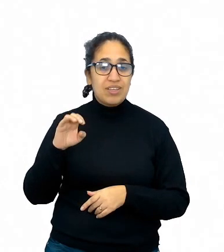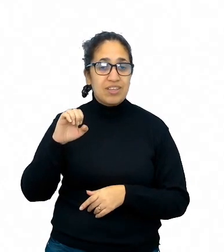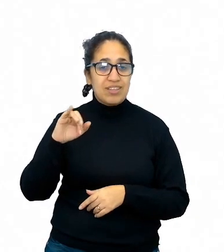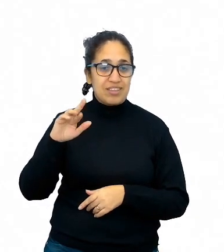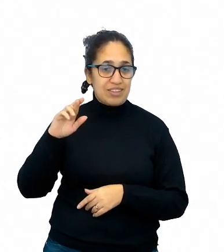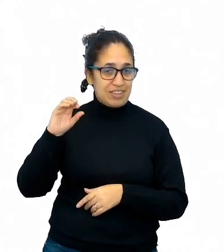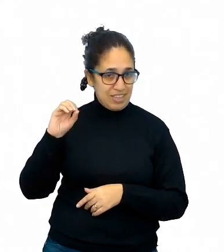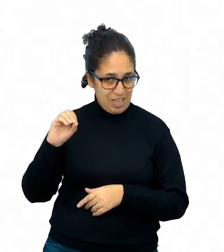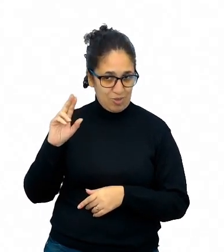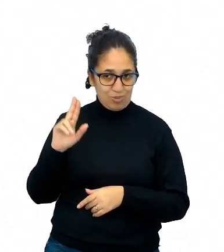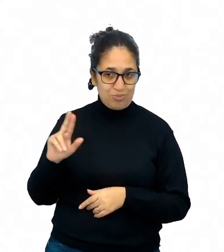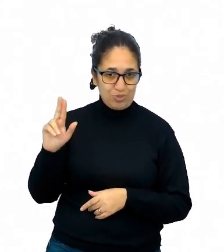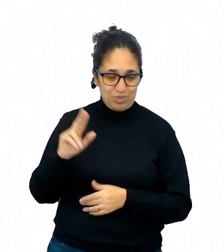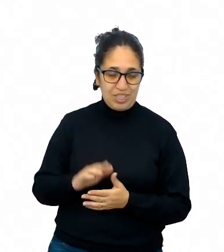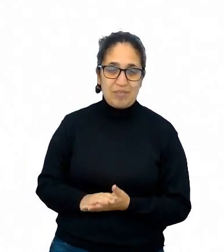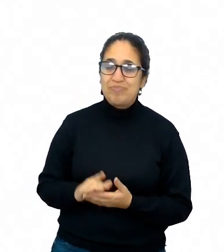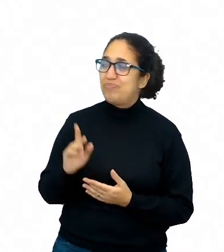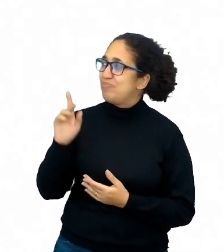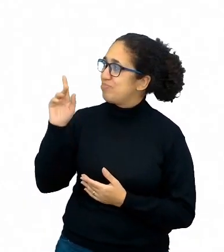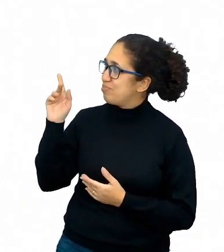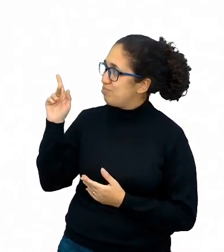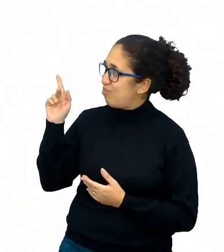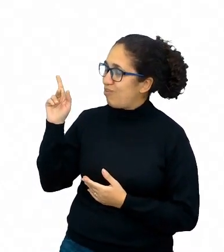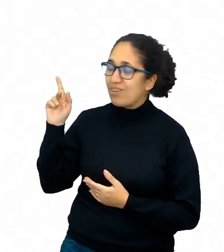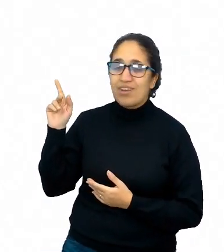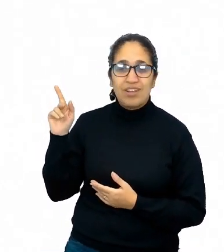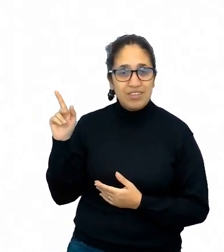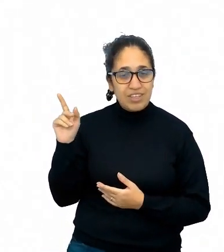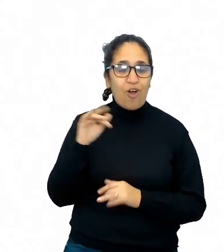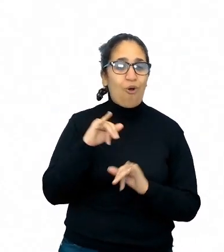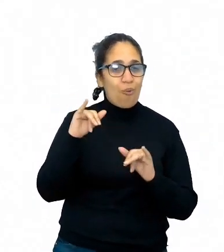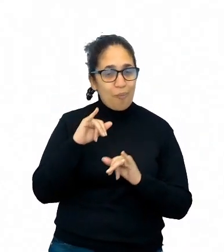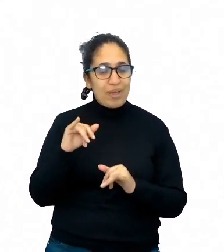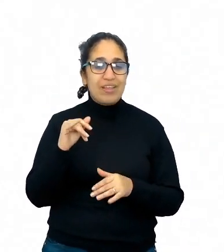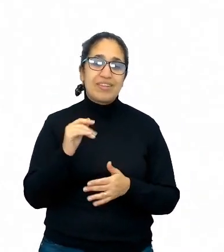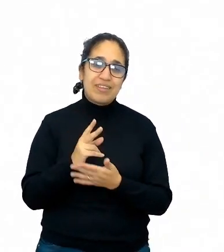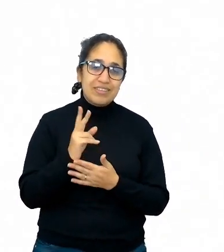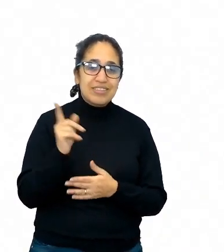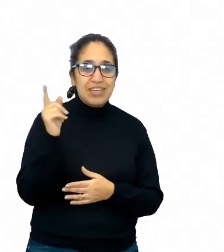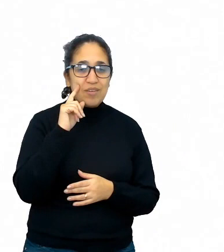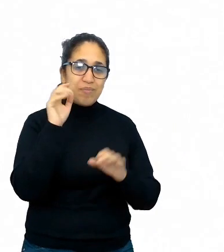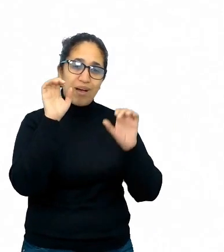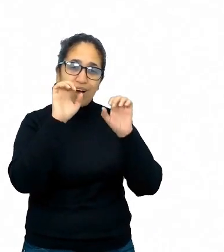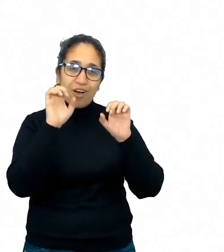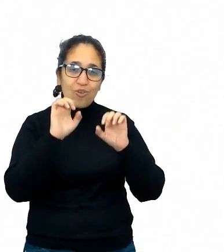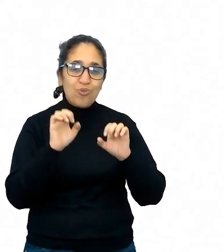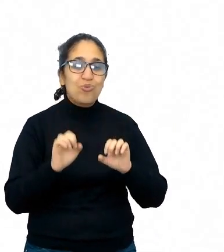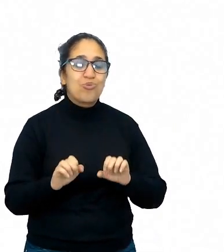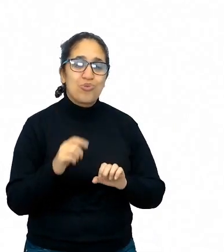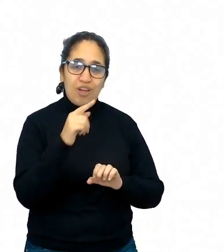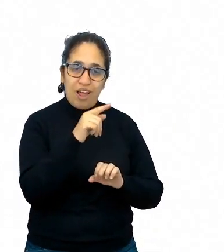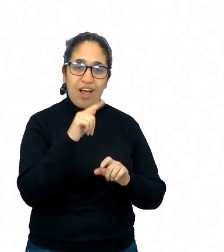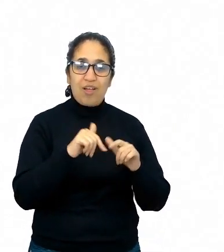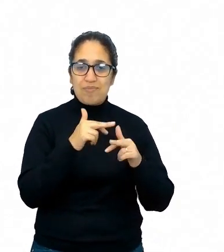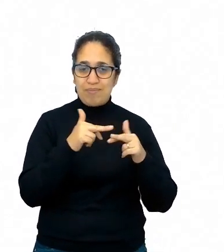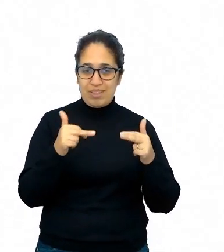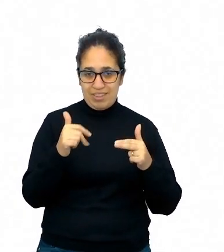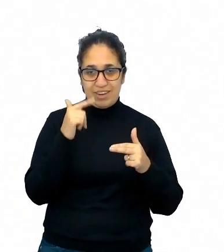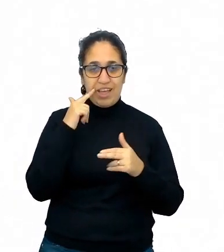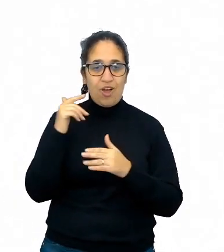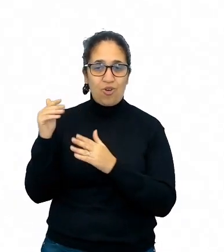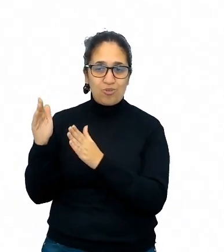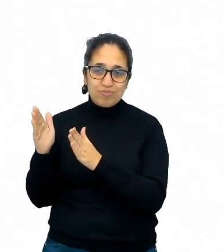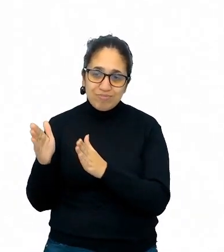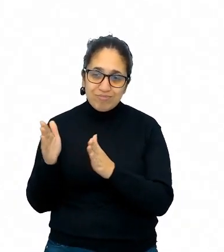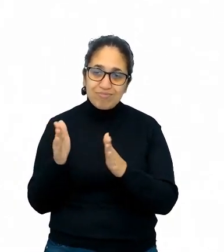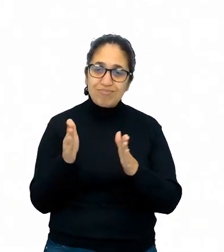Então, a gente acaba sempre comentando aqui com vocês sobre essa estrutura ali do material que a gente tem, do iniciando, desenvolvendo